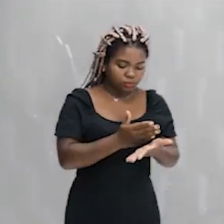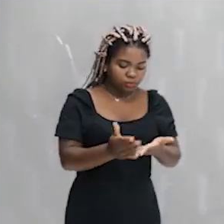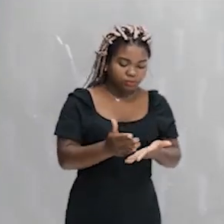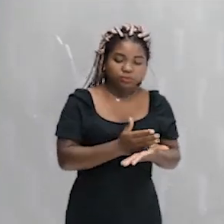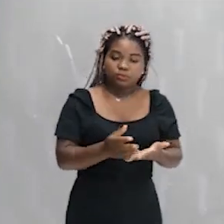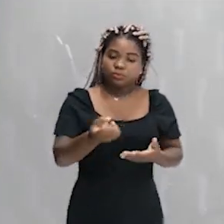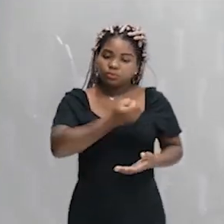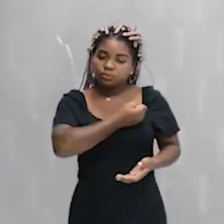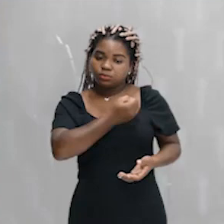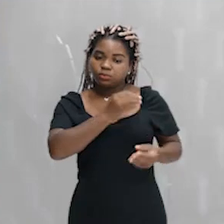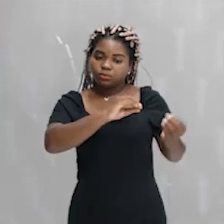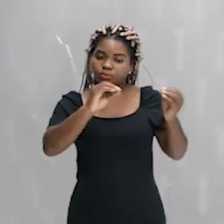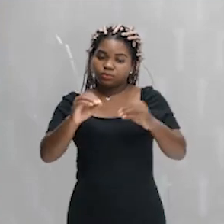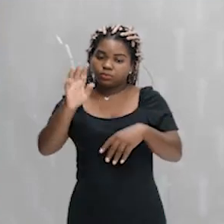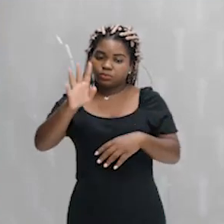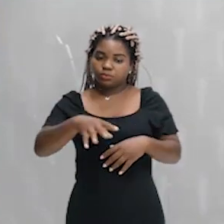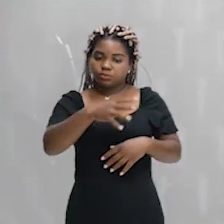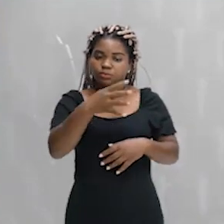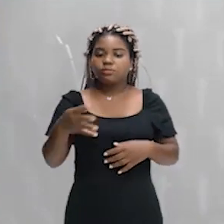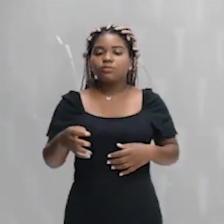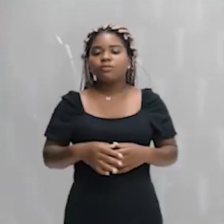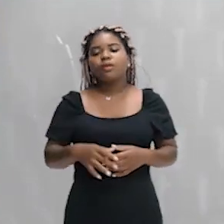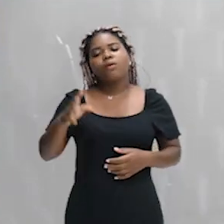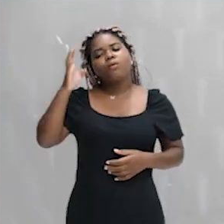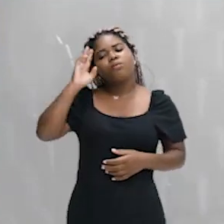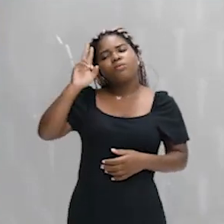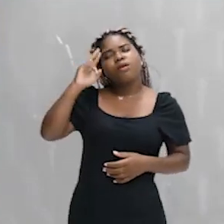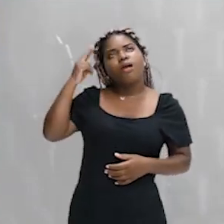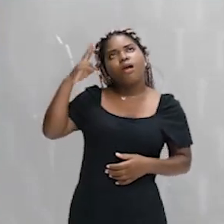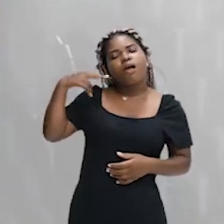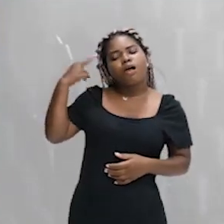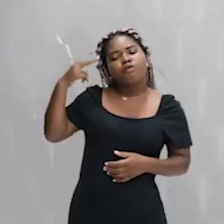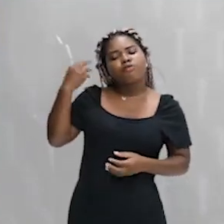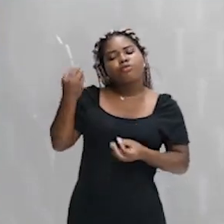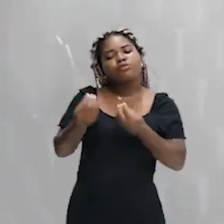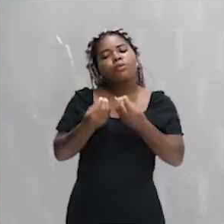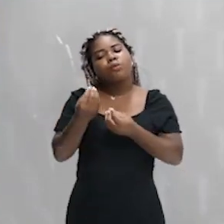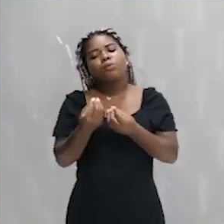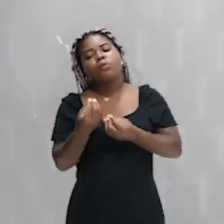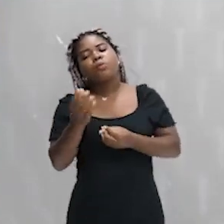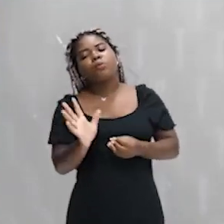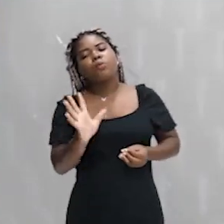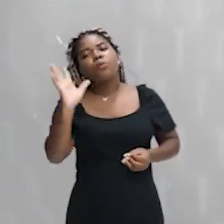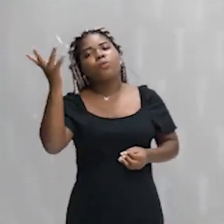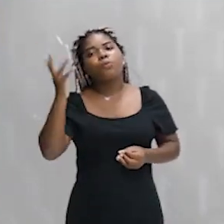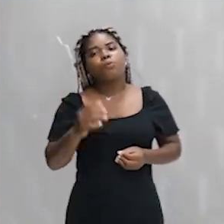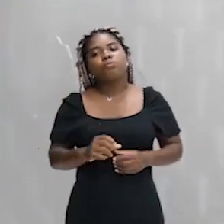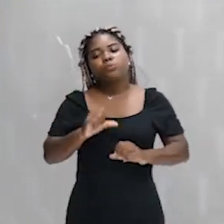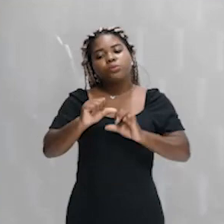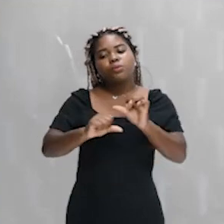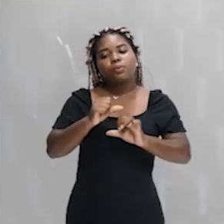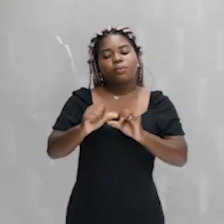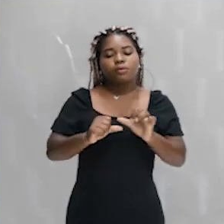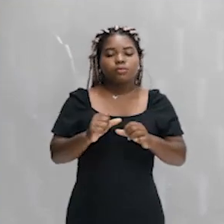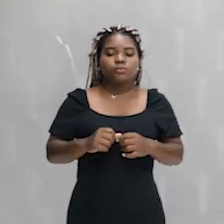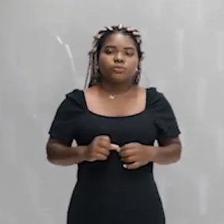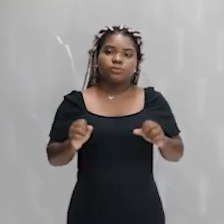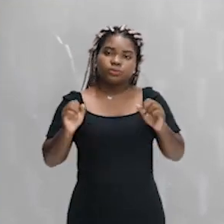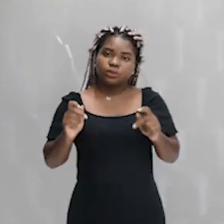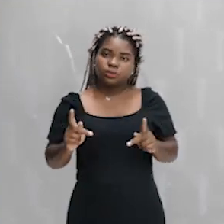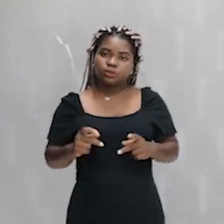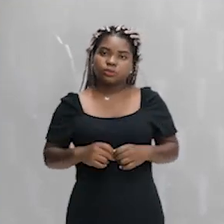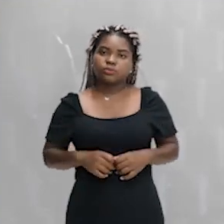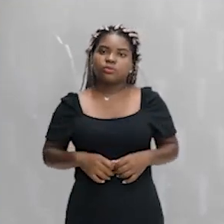na tabela, já começa a fazer algumas reflexões, já vê algumas operações, para você já entender como é que essa